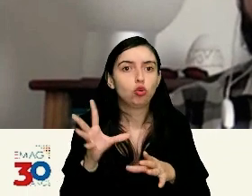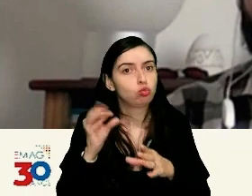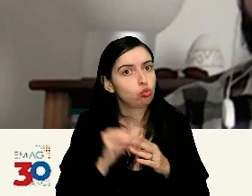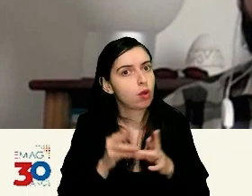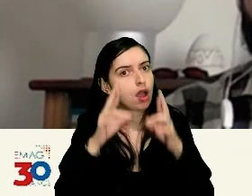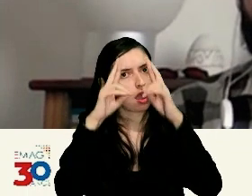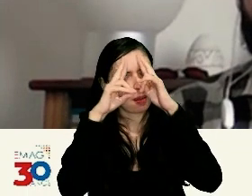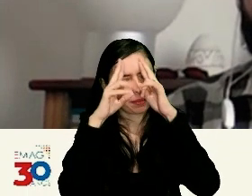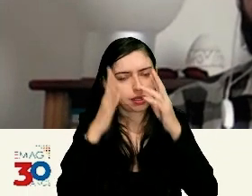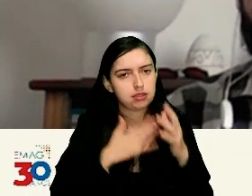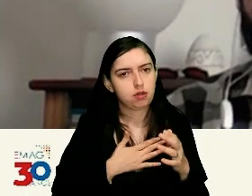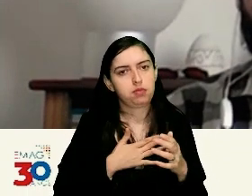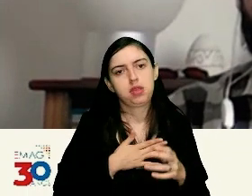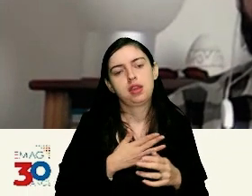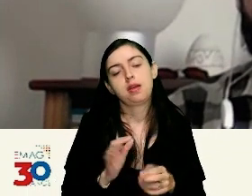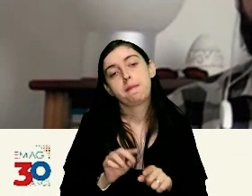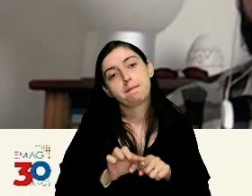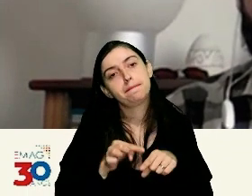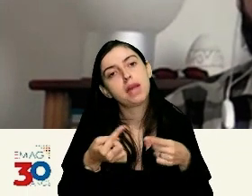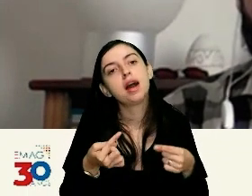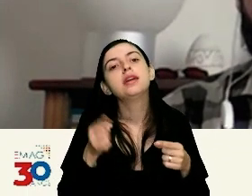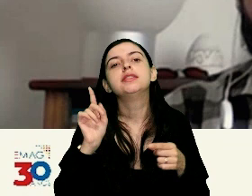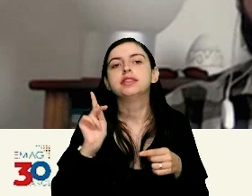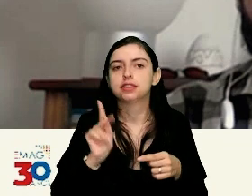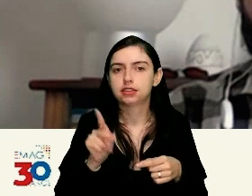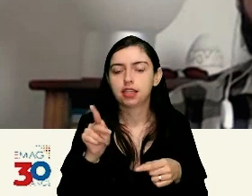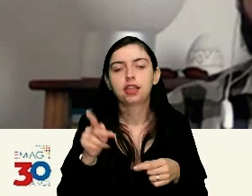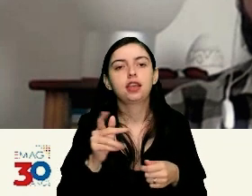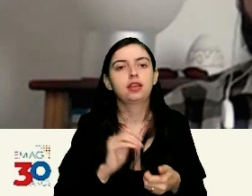né? Vamos em frente, né?